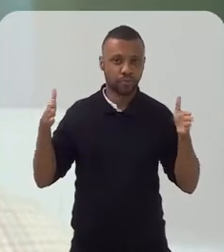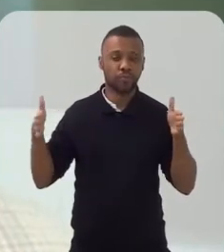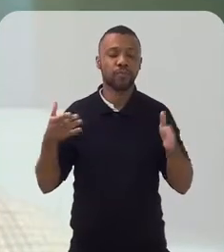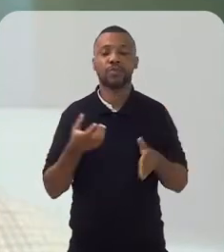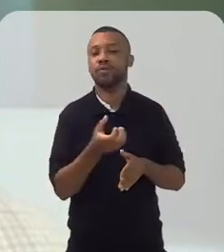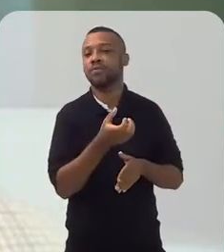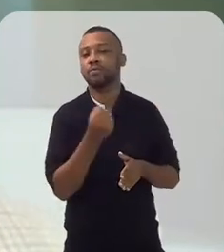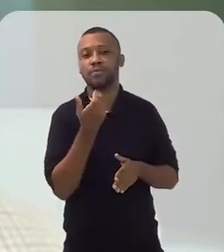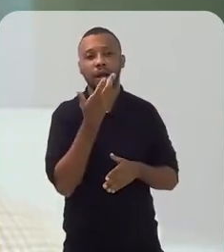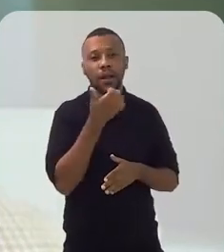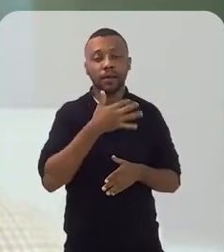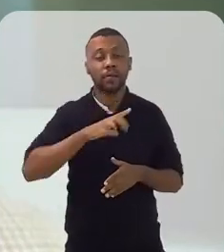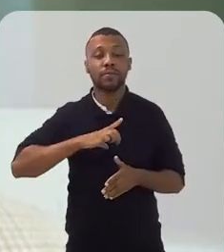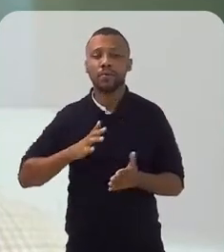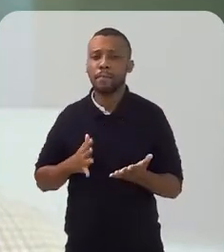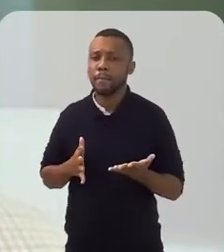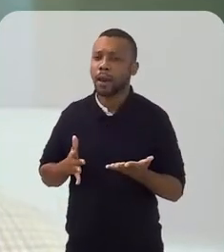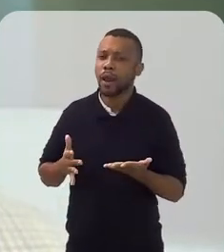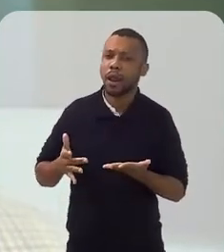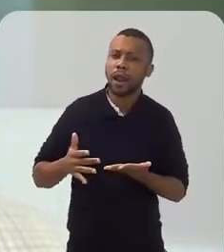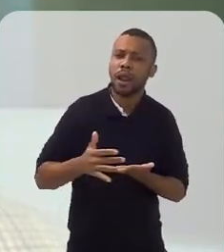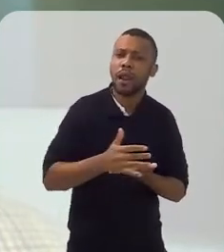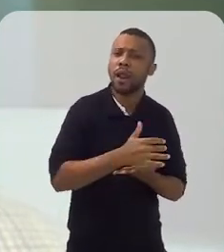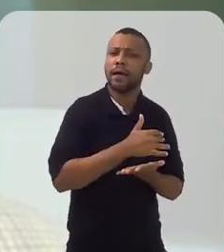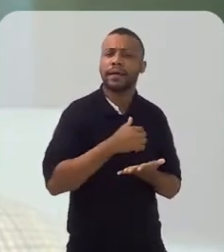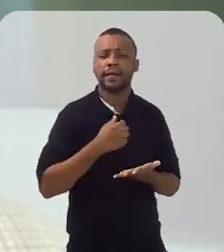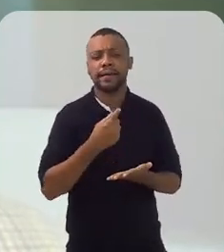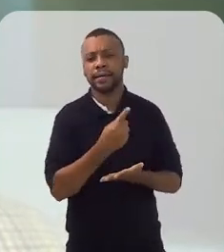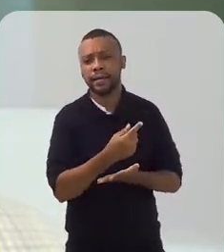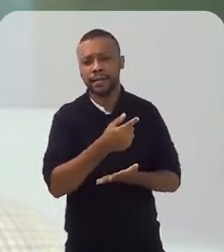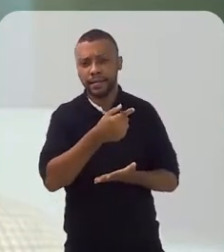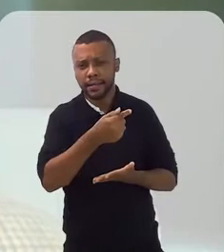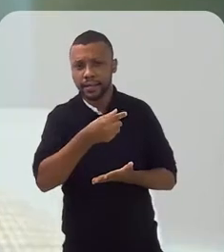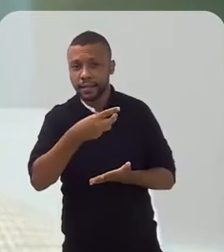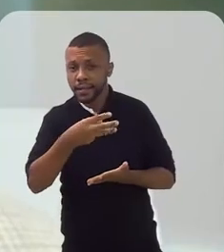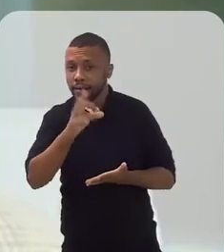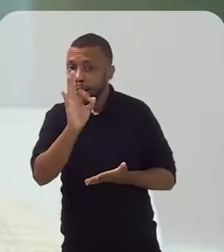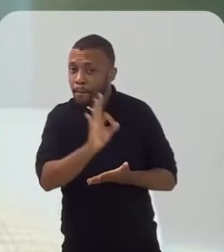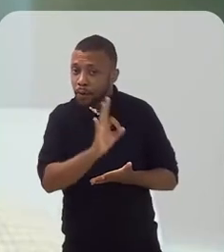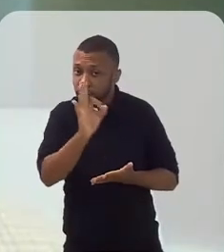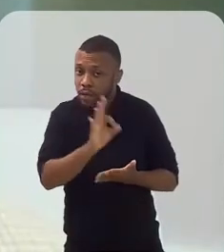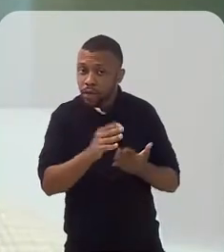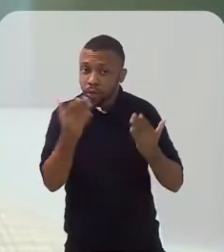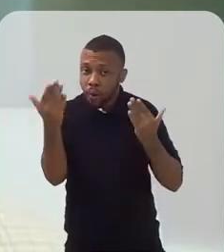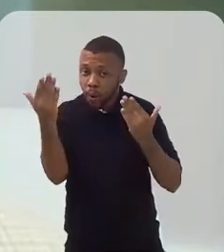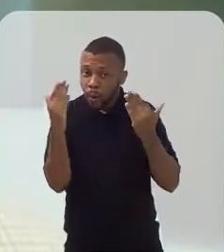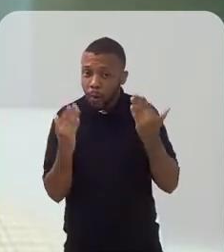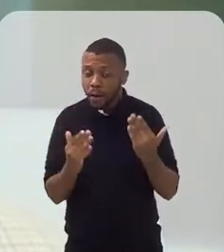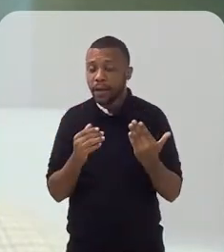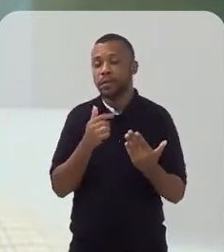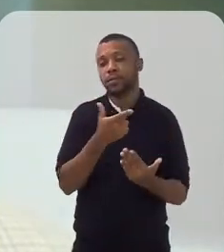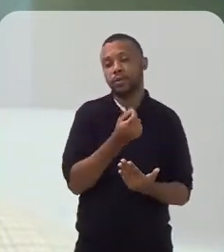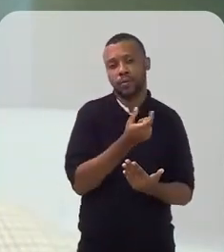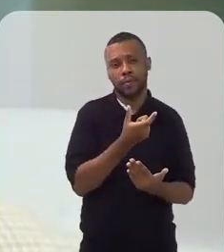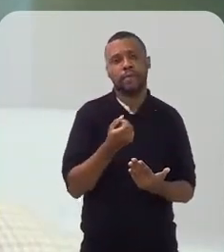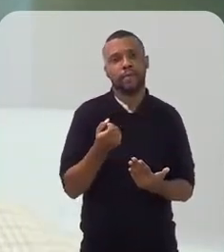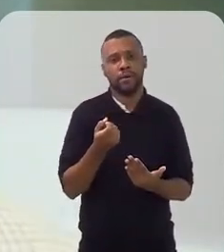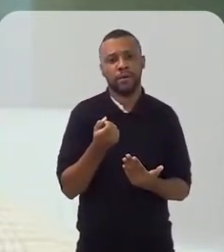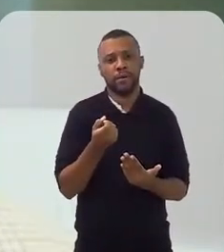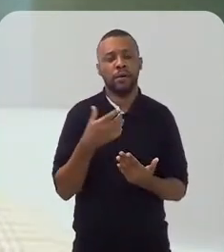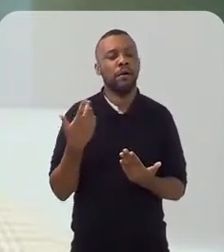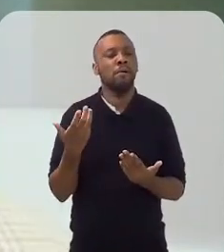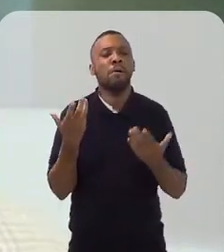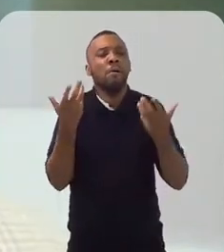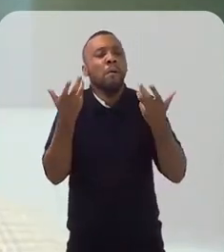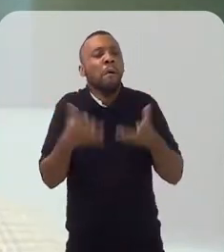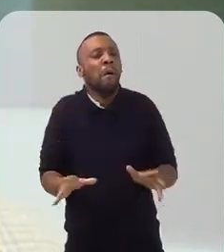os fundos da criança, nós tivemos uma arrecadação de 173% em relação a 2020. E eu